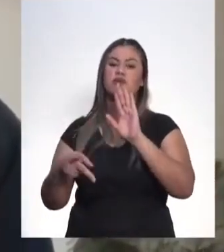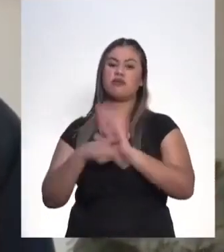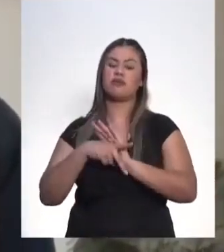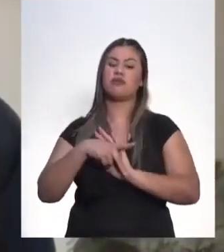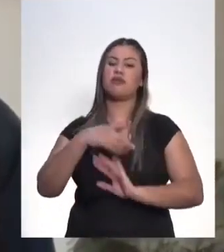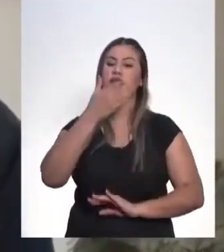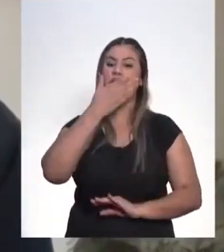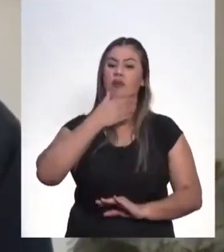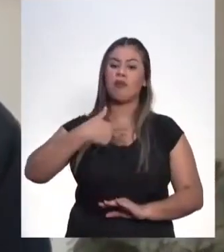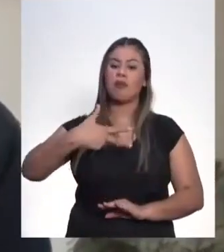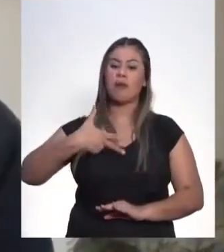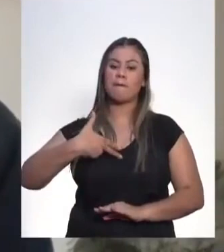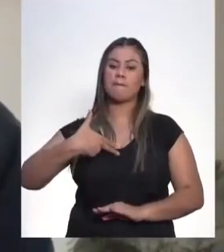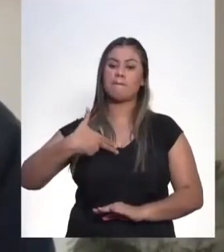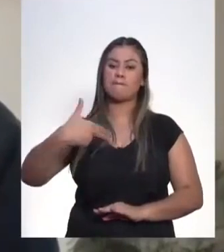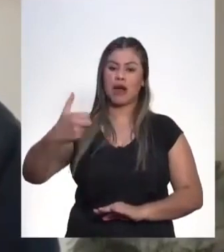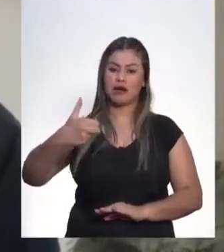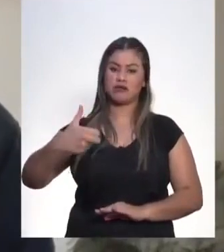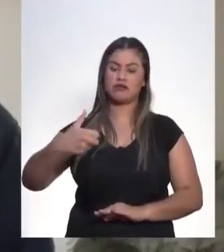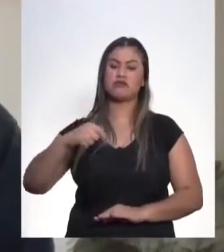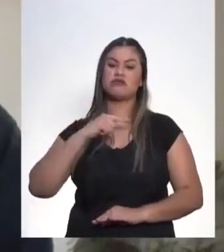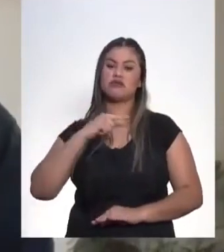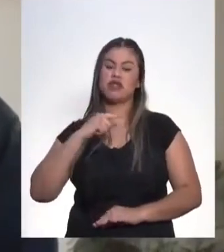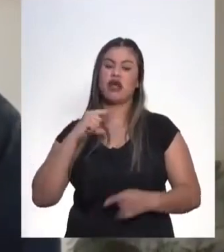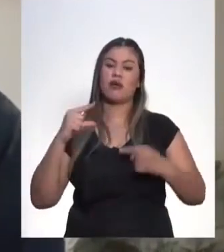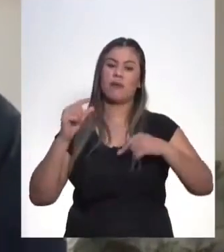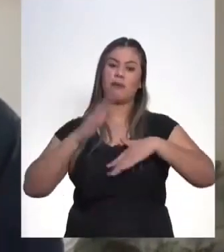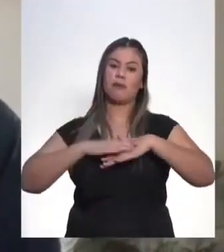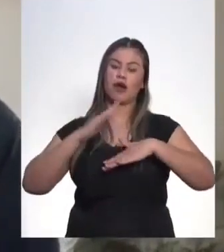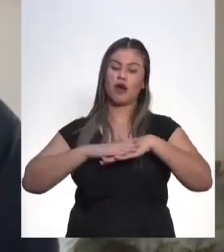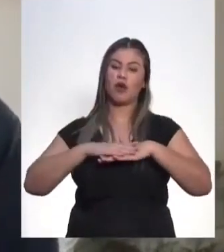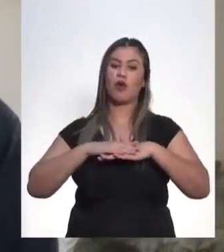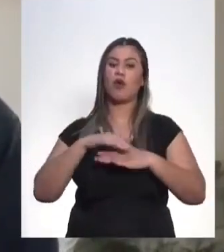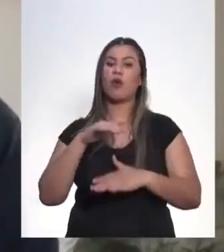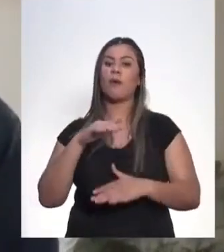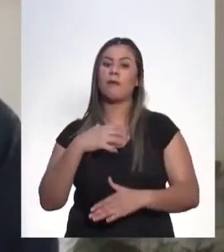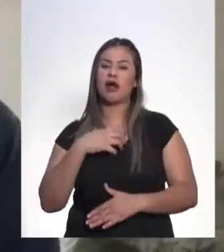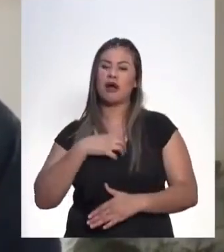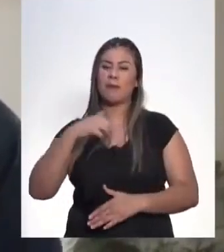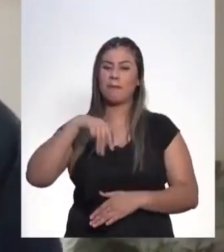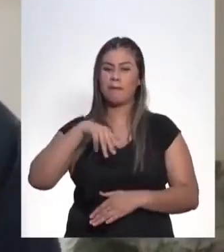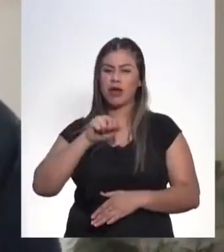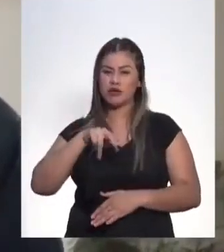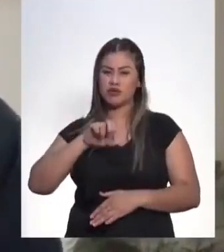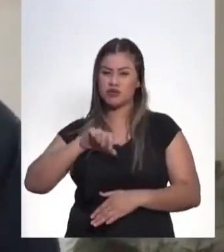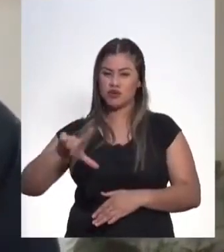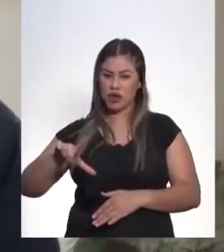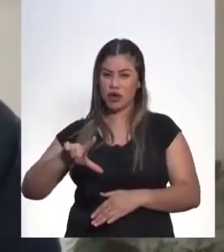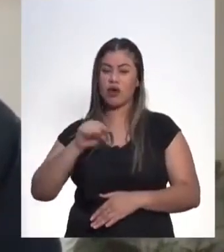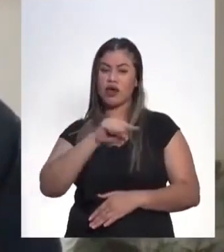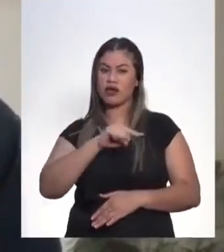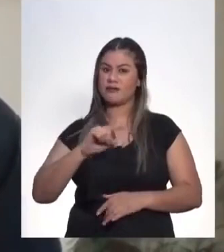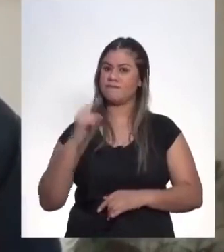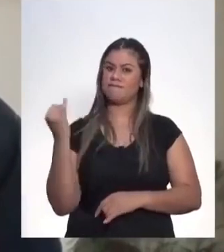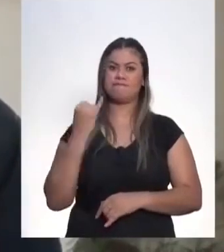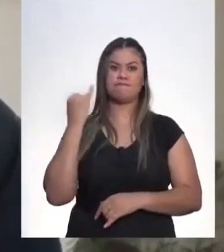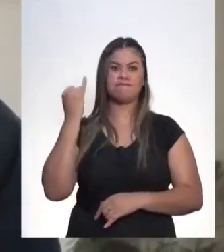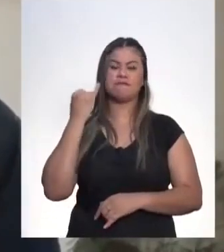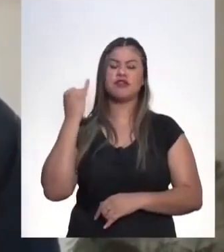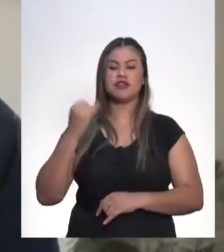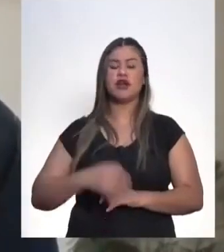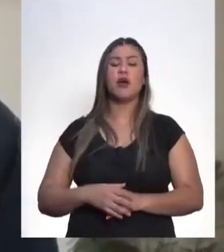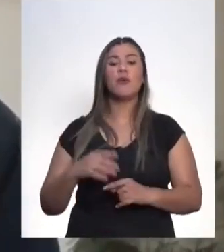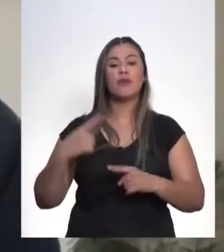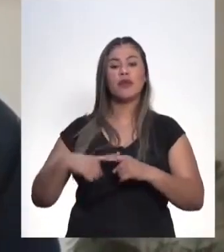é? Através da ação de um baiano chamado Manuel dos Reis Machado, muito importante, porque